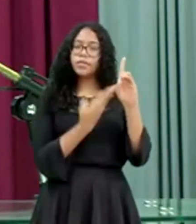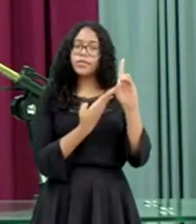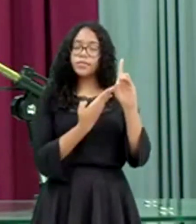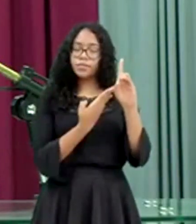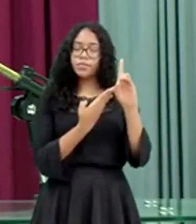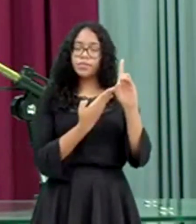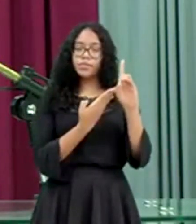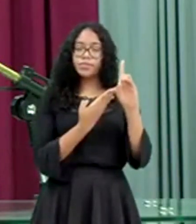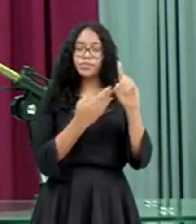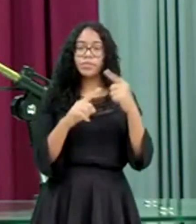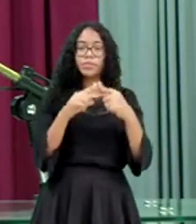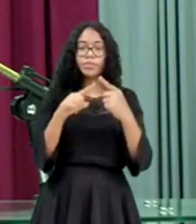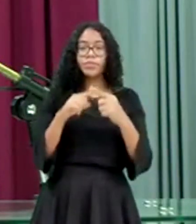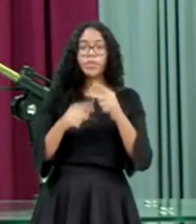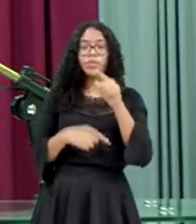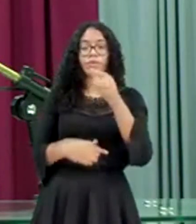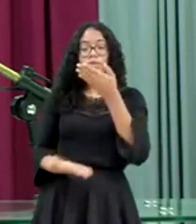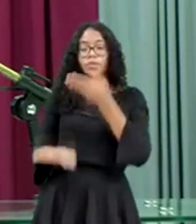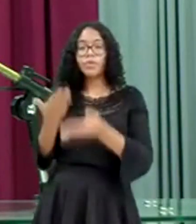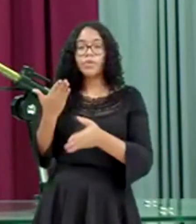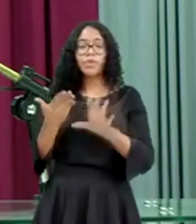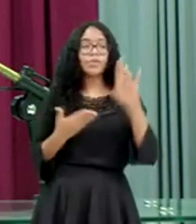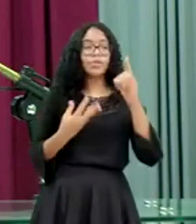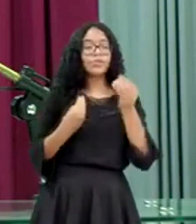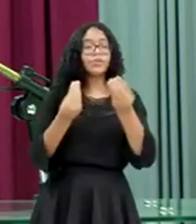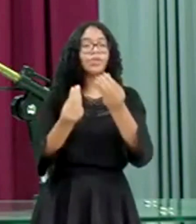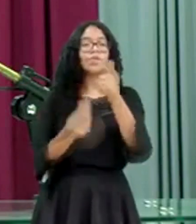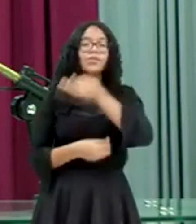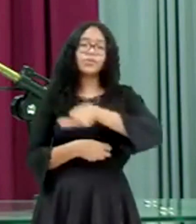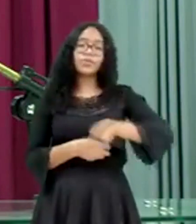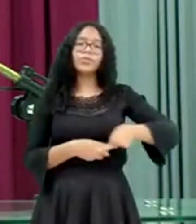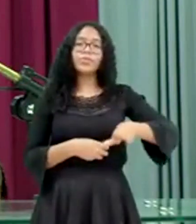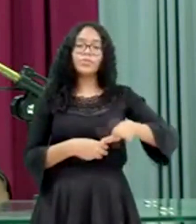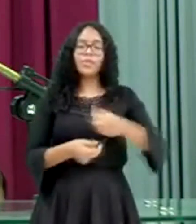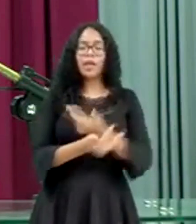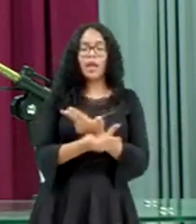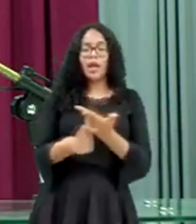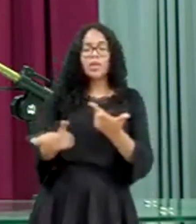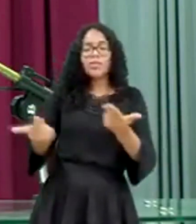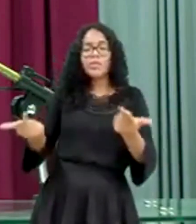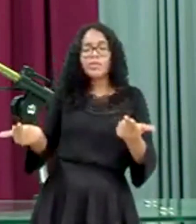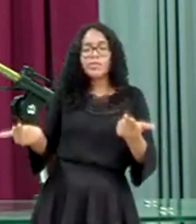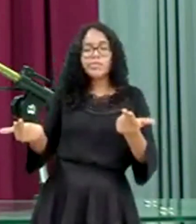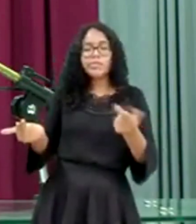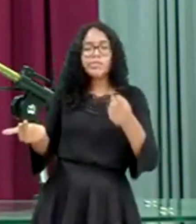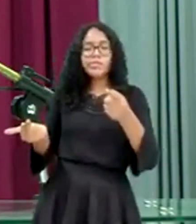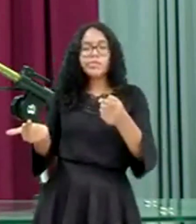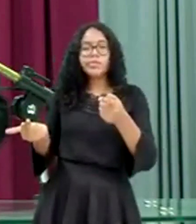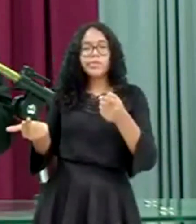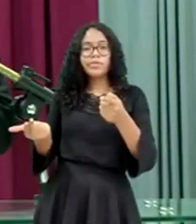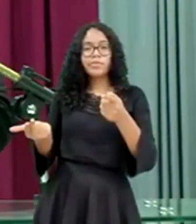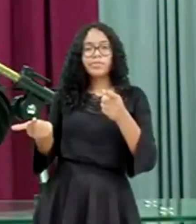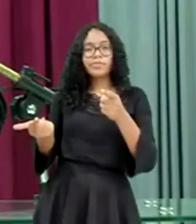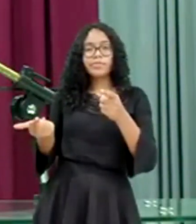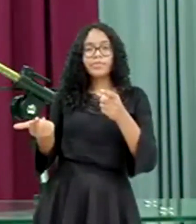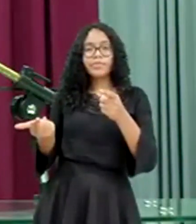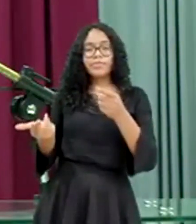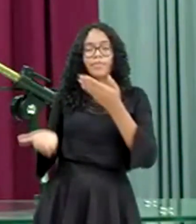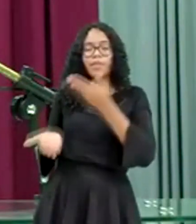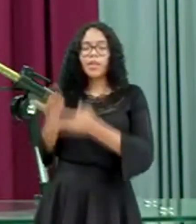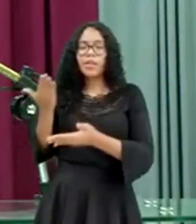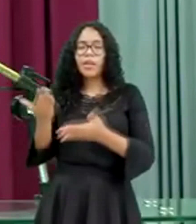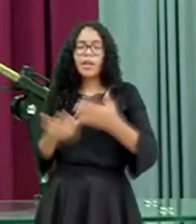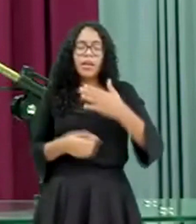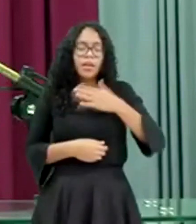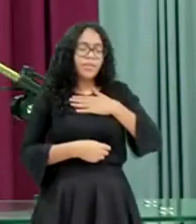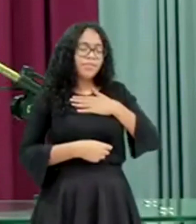que você perdeu, Deus restituirá. Aquilo que passou, sabe, você está achando: meu comércio